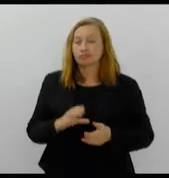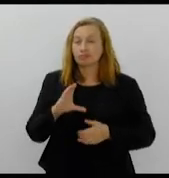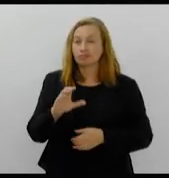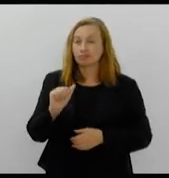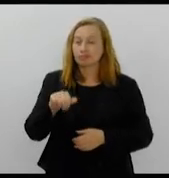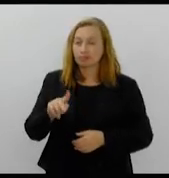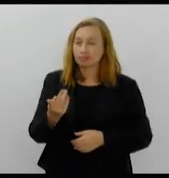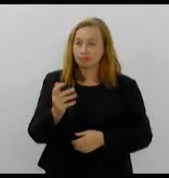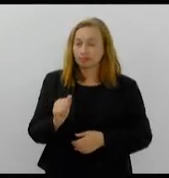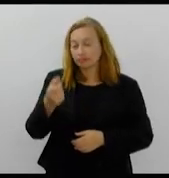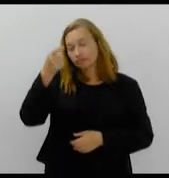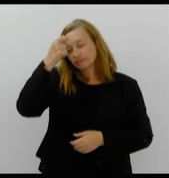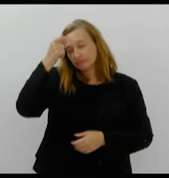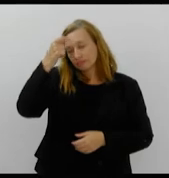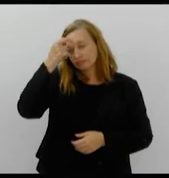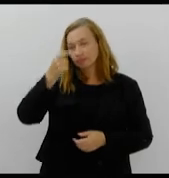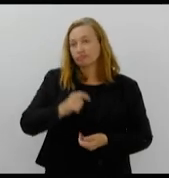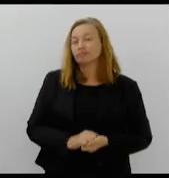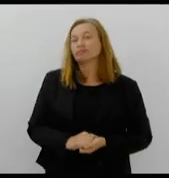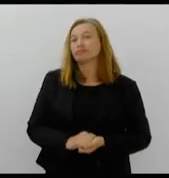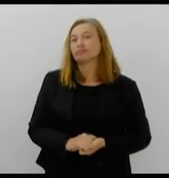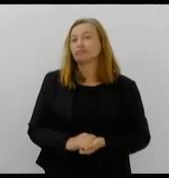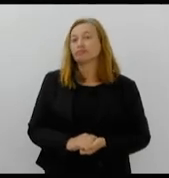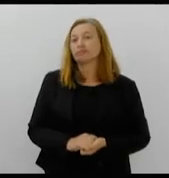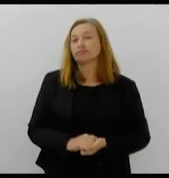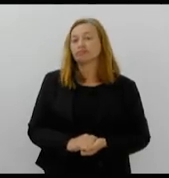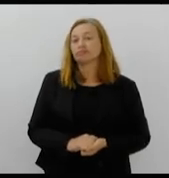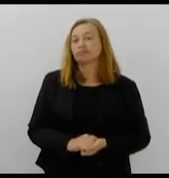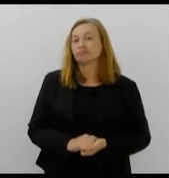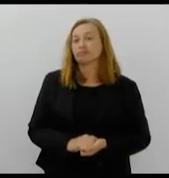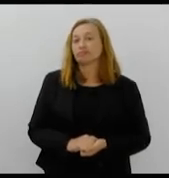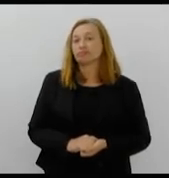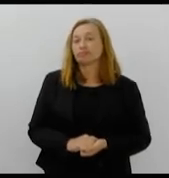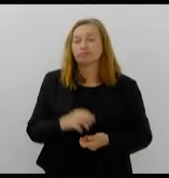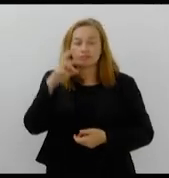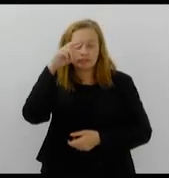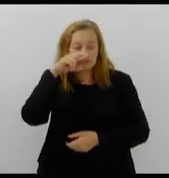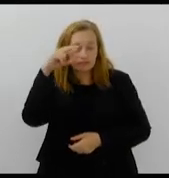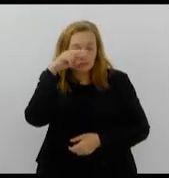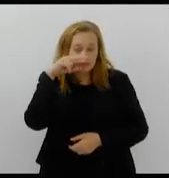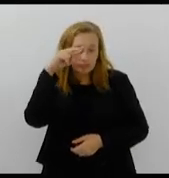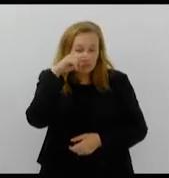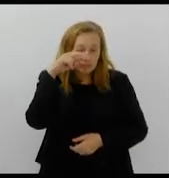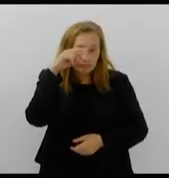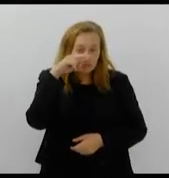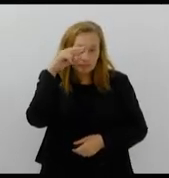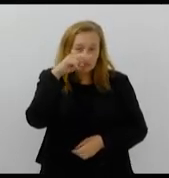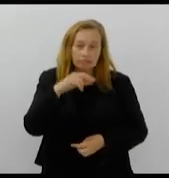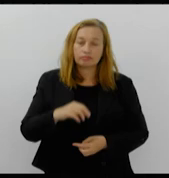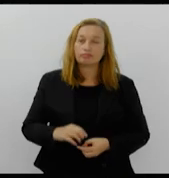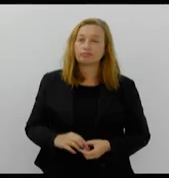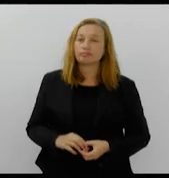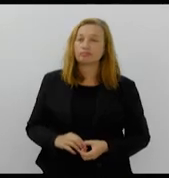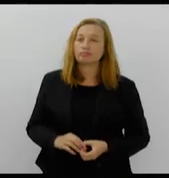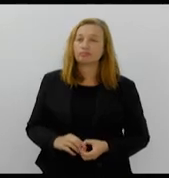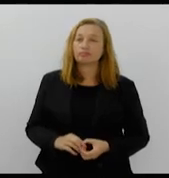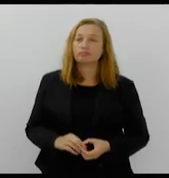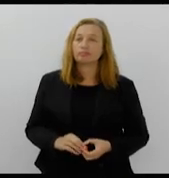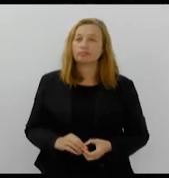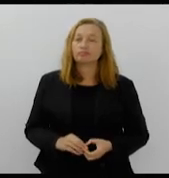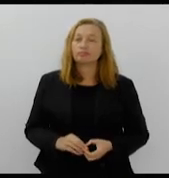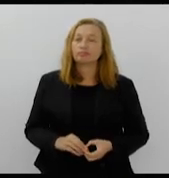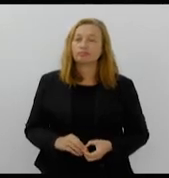campanhas de conscientização, bem como fiscalizar os